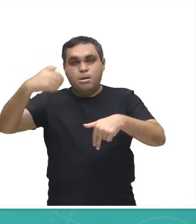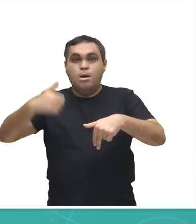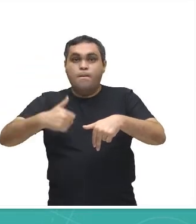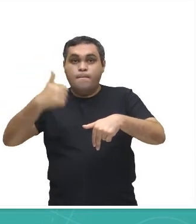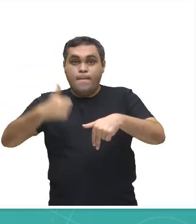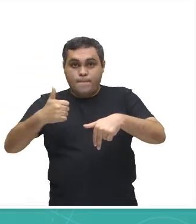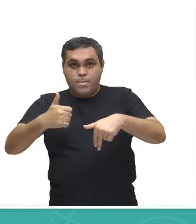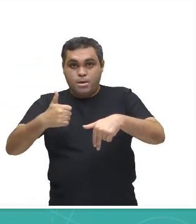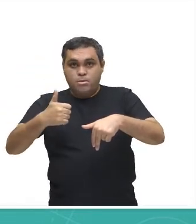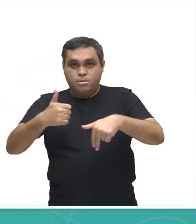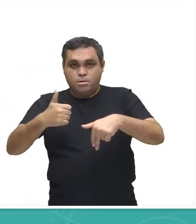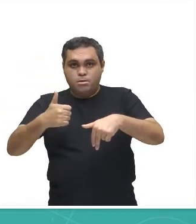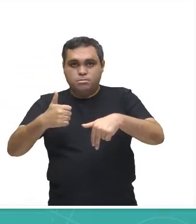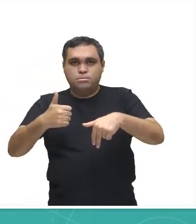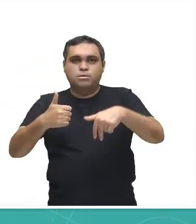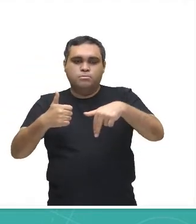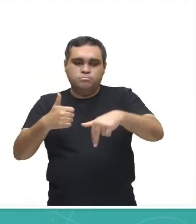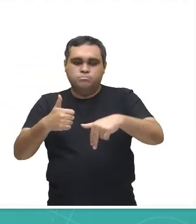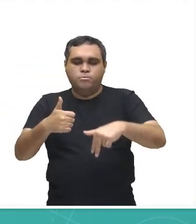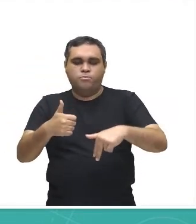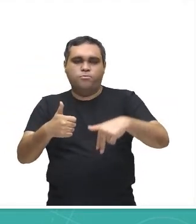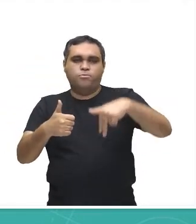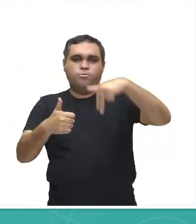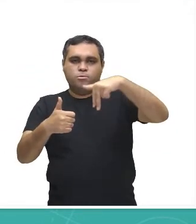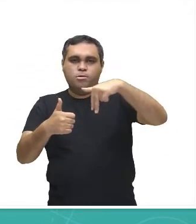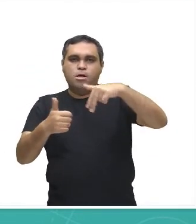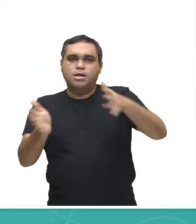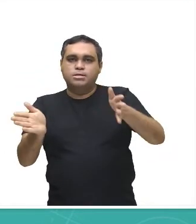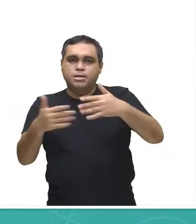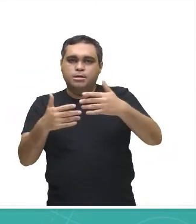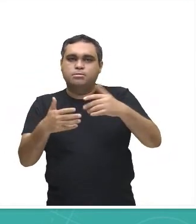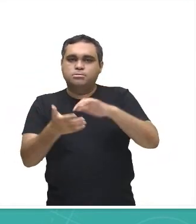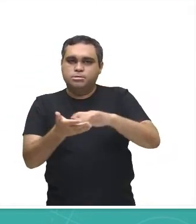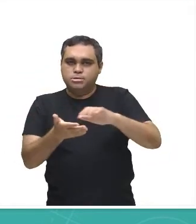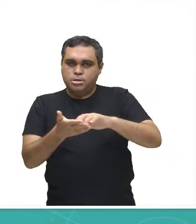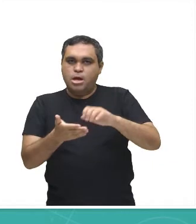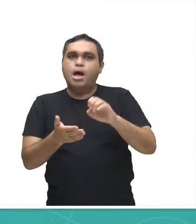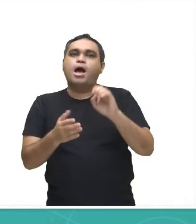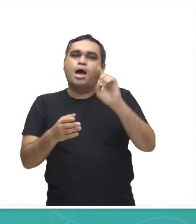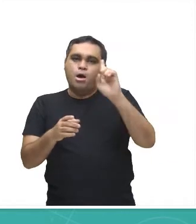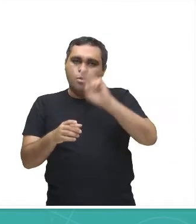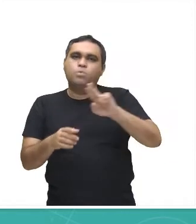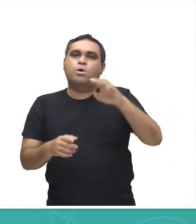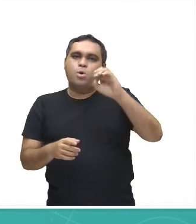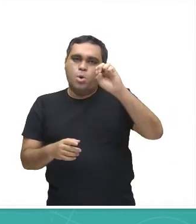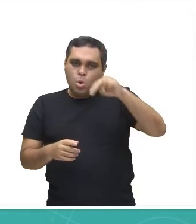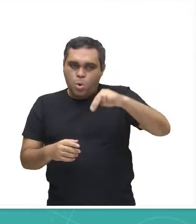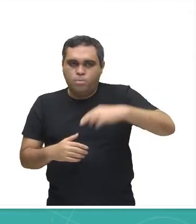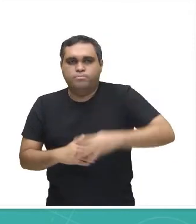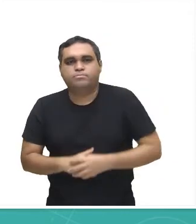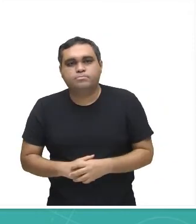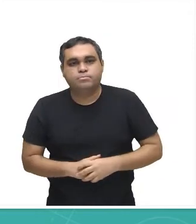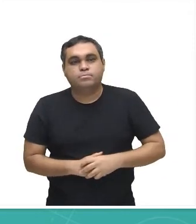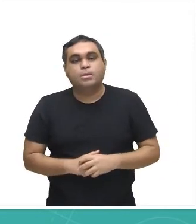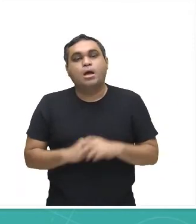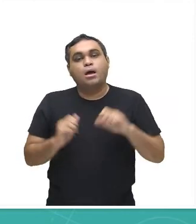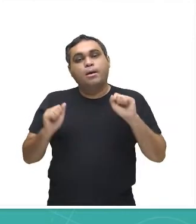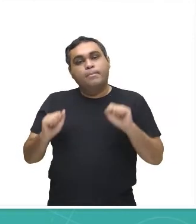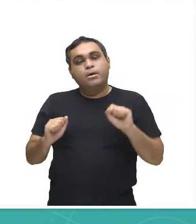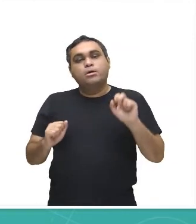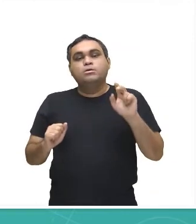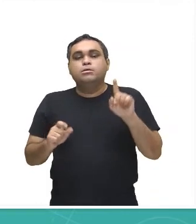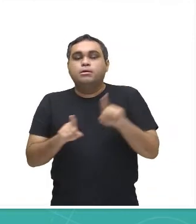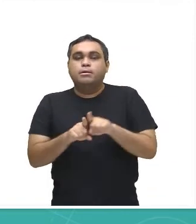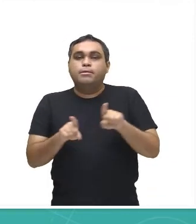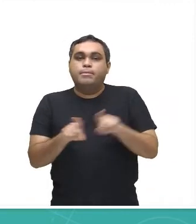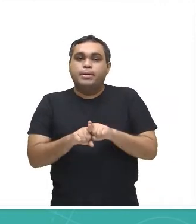térreo, ok? O que vocês usam aí? Let's go! Eu posso usar também a preposition of place on para falar